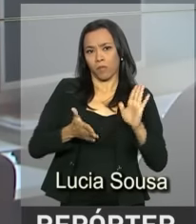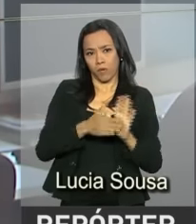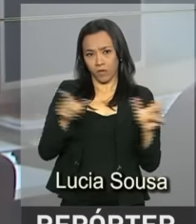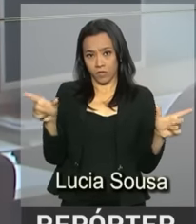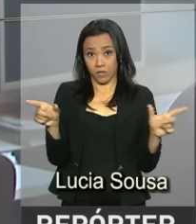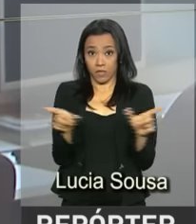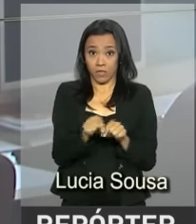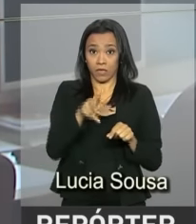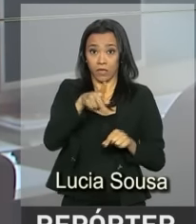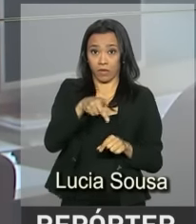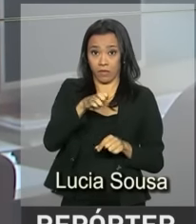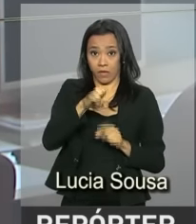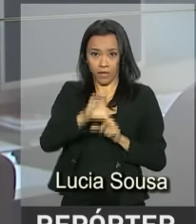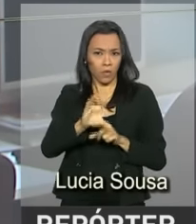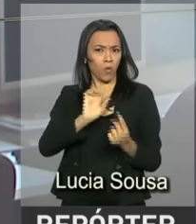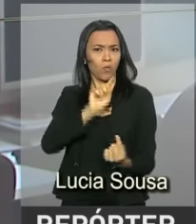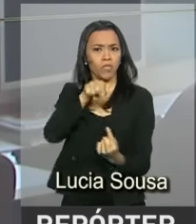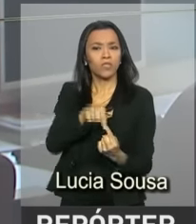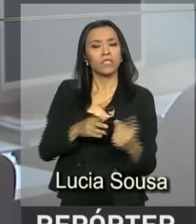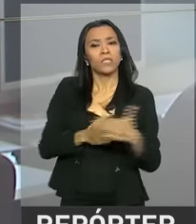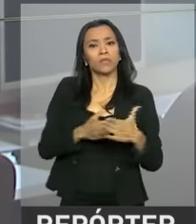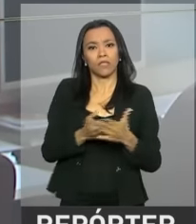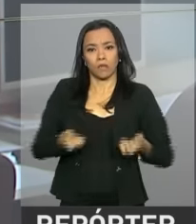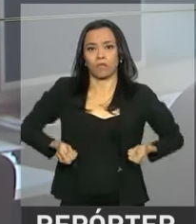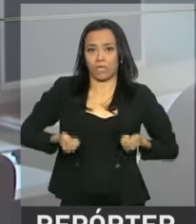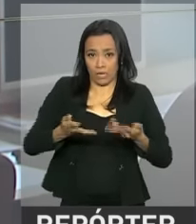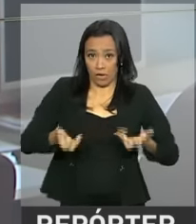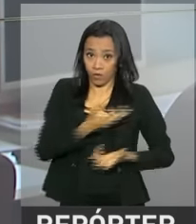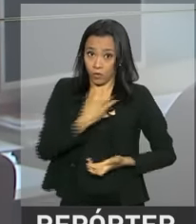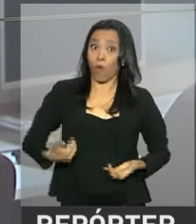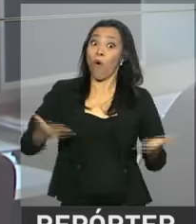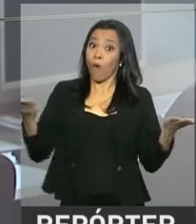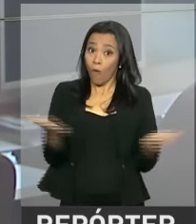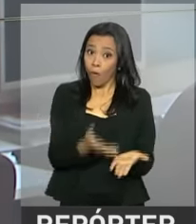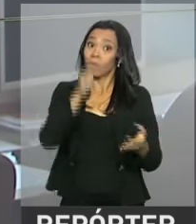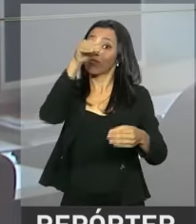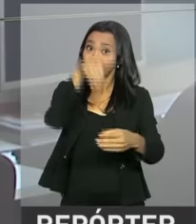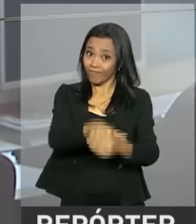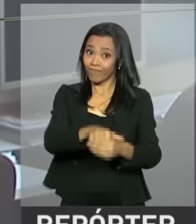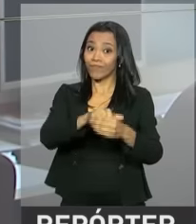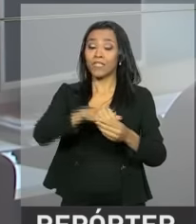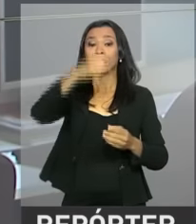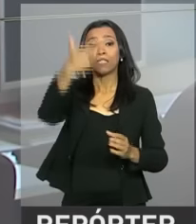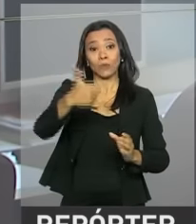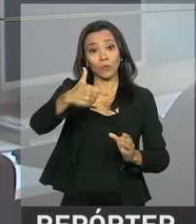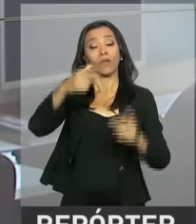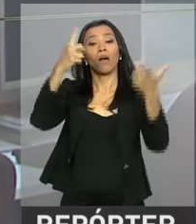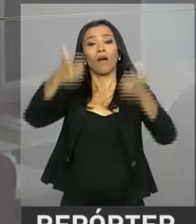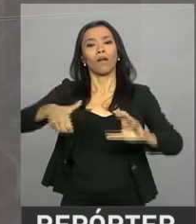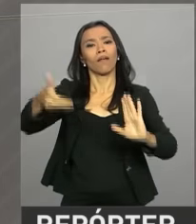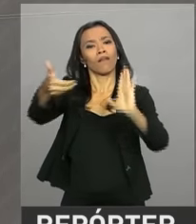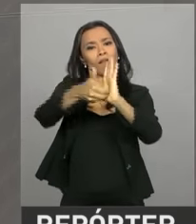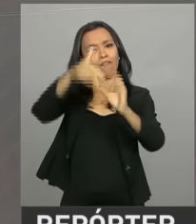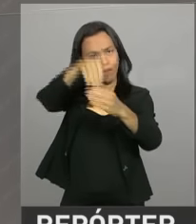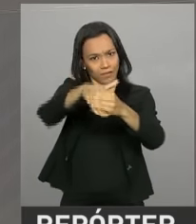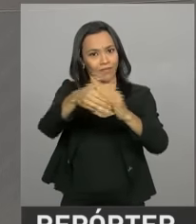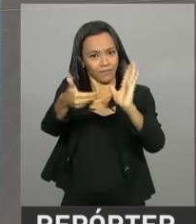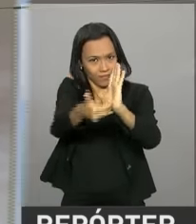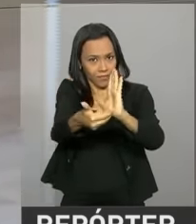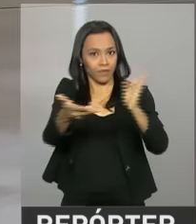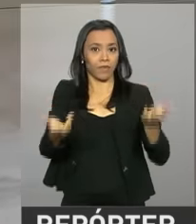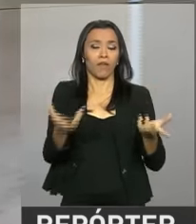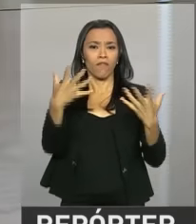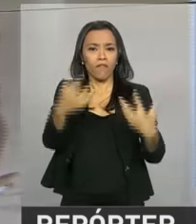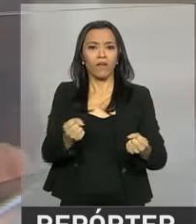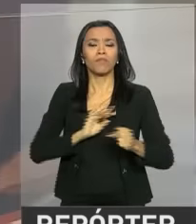constituição que limita os gastos públicos deve ser votada hoje em segundo turno na Câmara dos Deputados vamos falar ao vivo com a